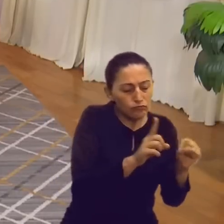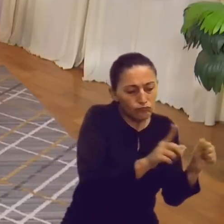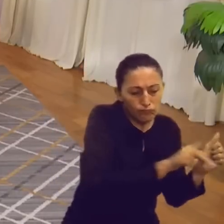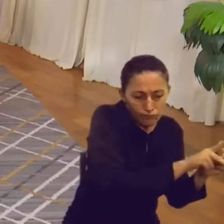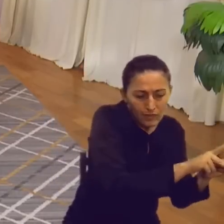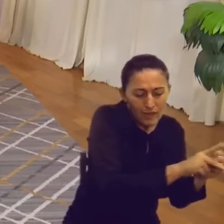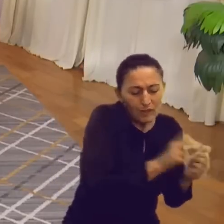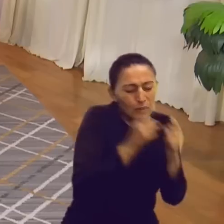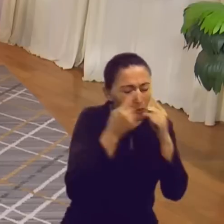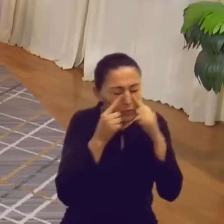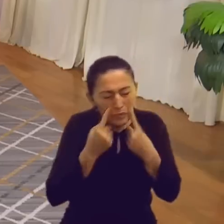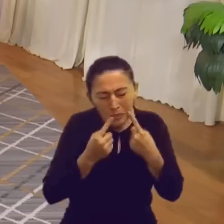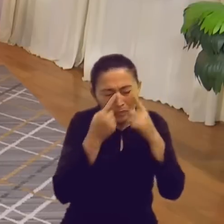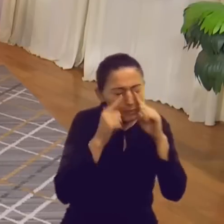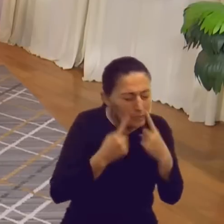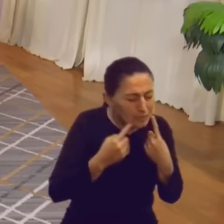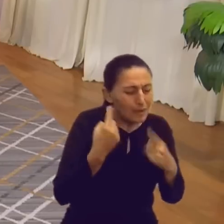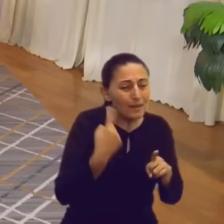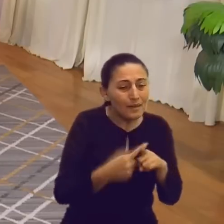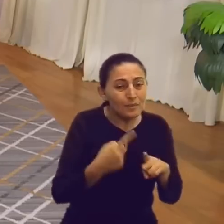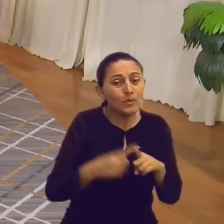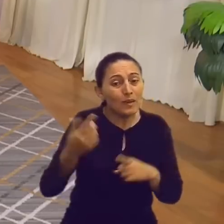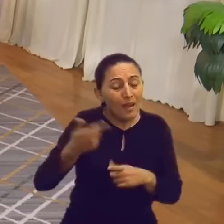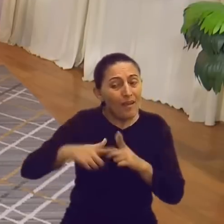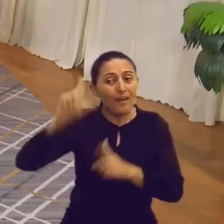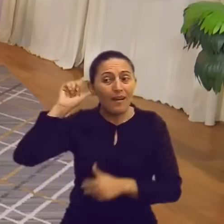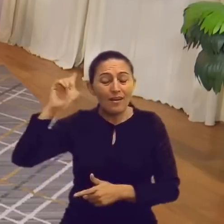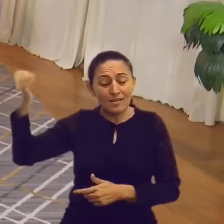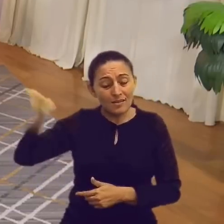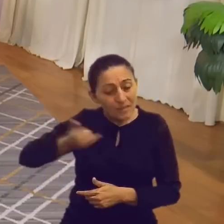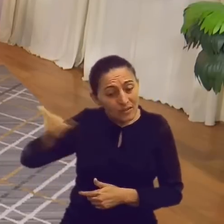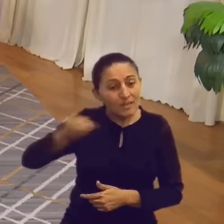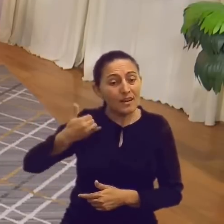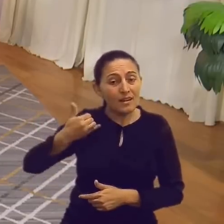ele tinha sido avisado que isso iria acontecer.